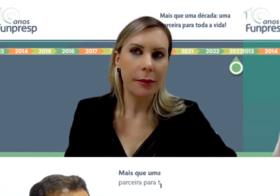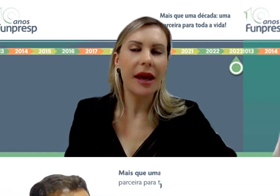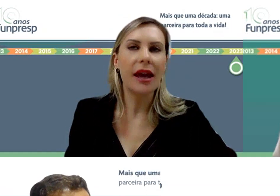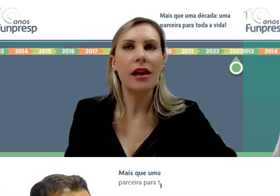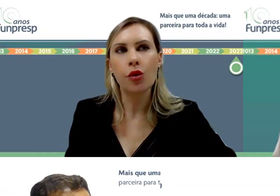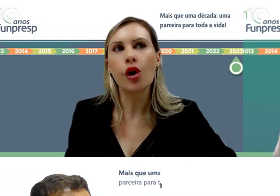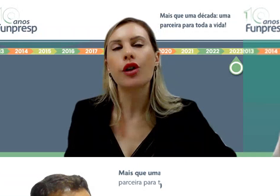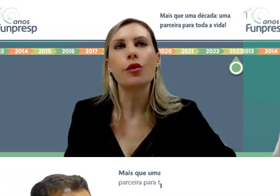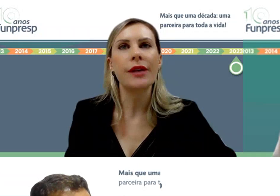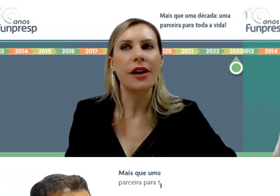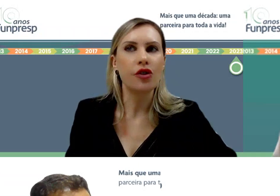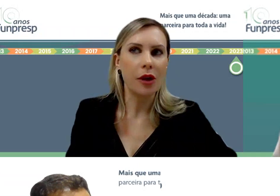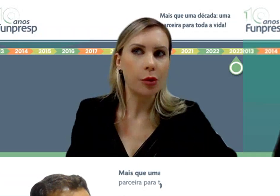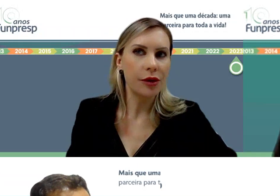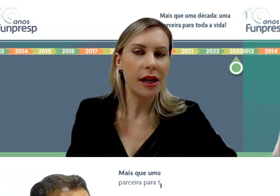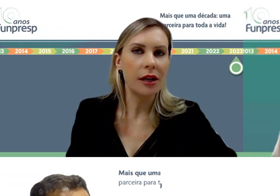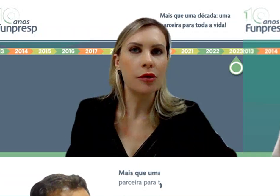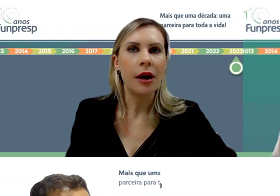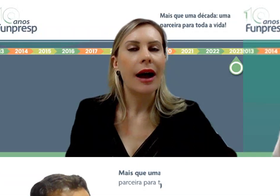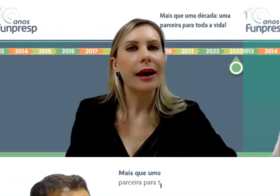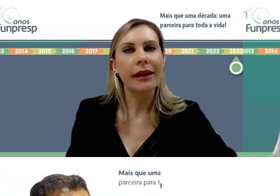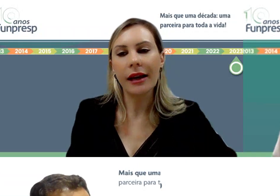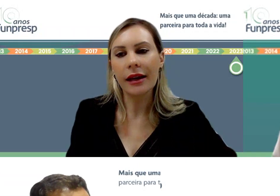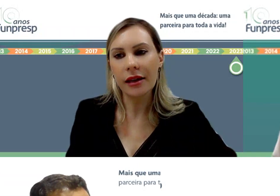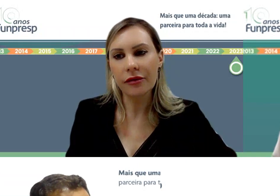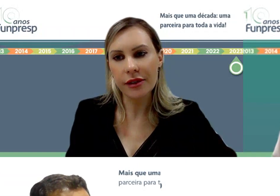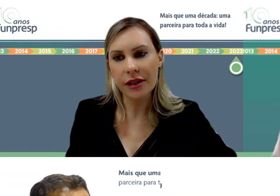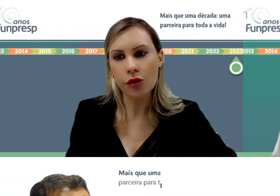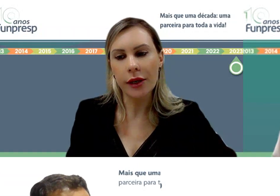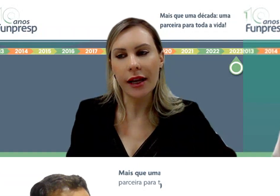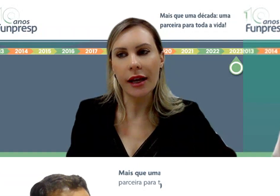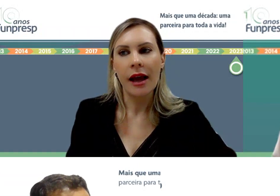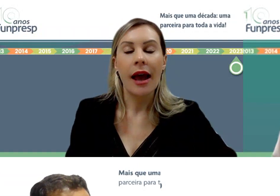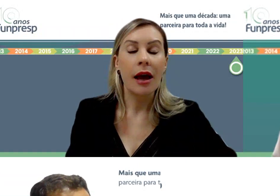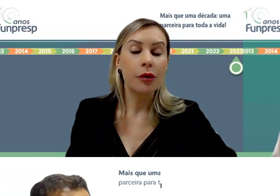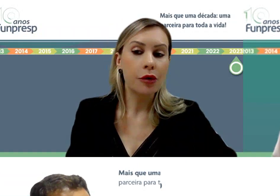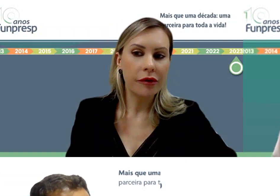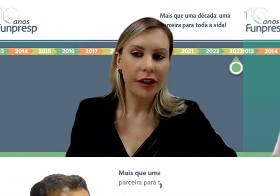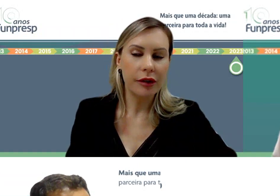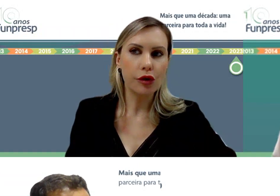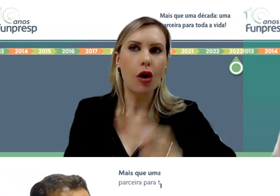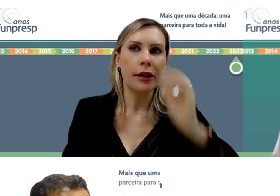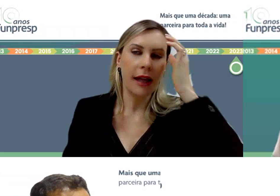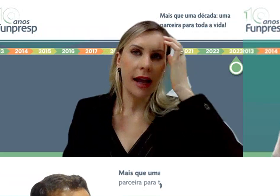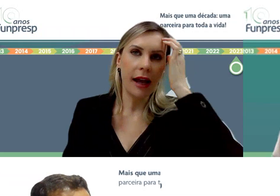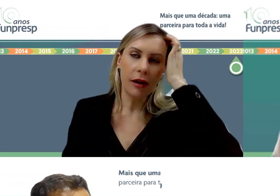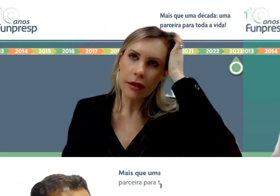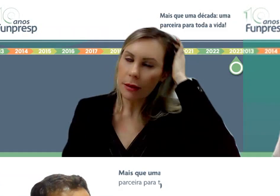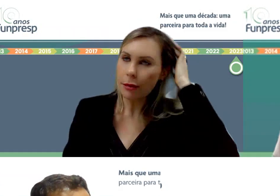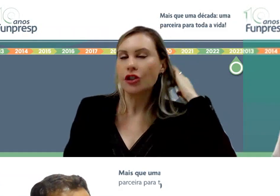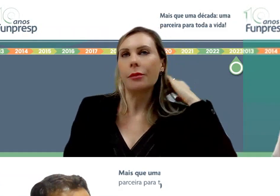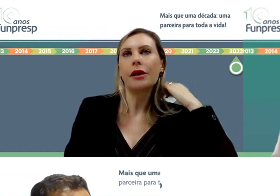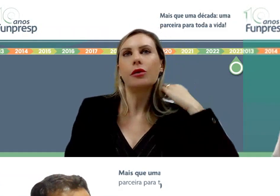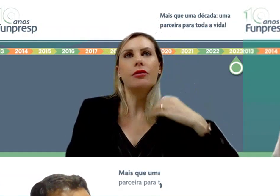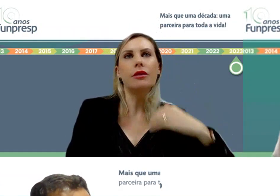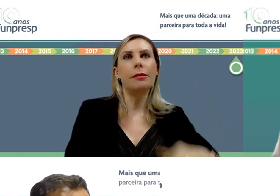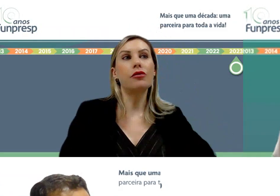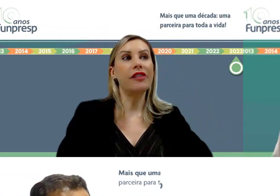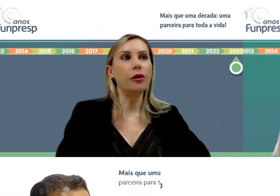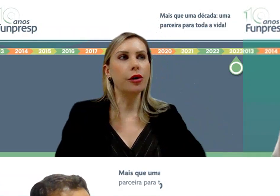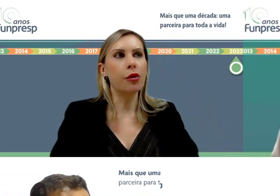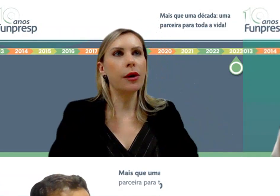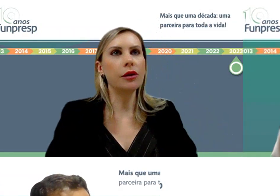alíquota de 8,5%, 8% ou 7,5%. Aquela que você escolher é o que o governo escolhe, né? Agora, você pode estar